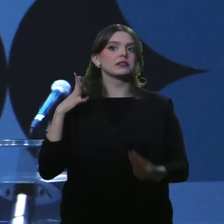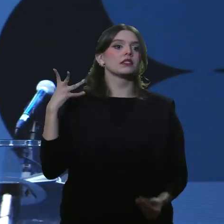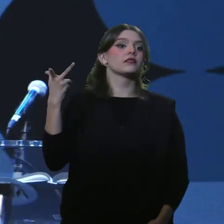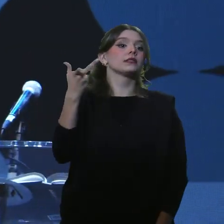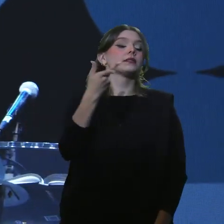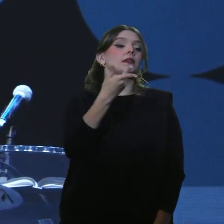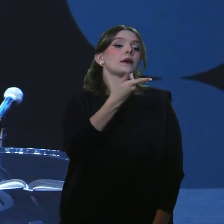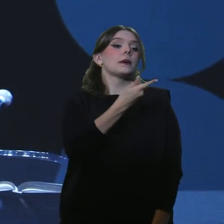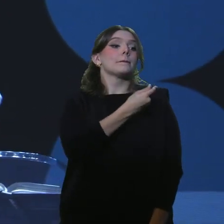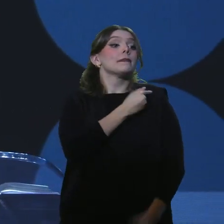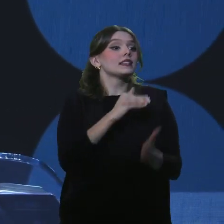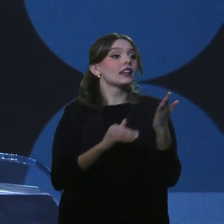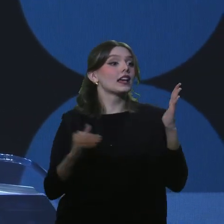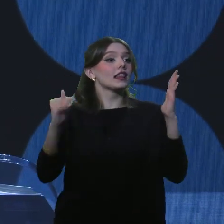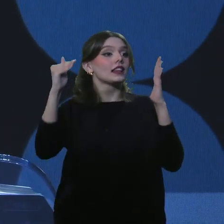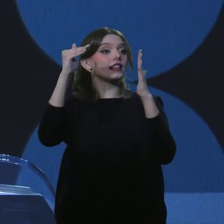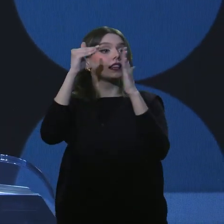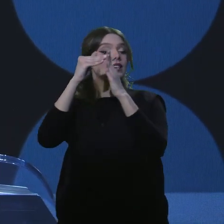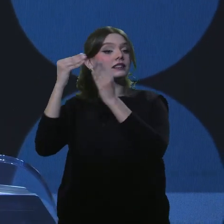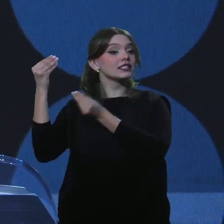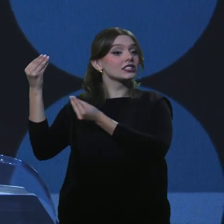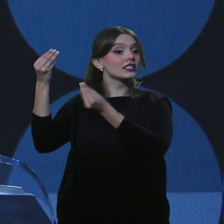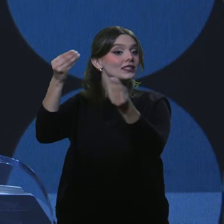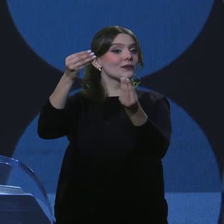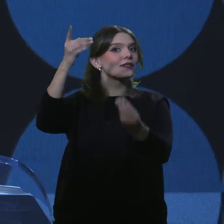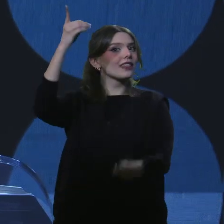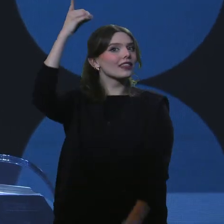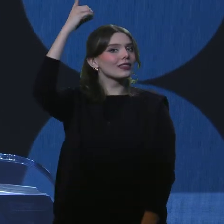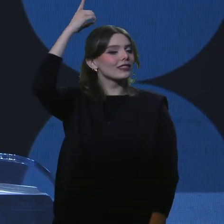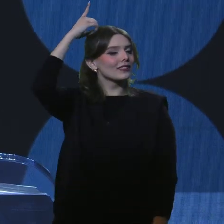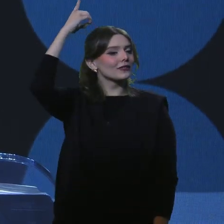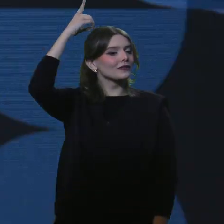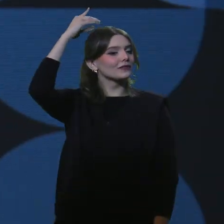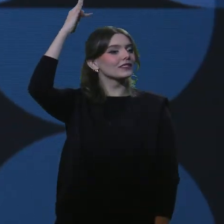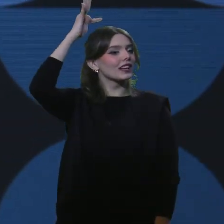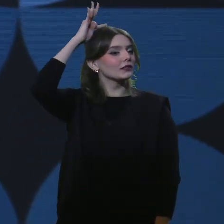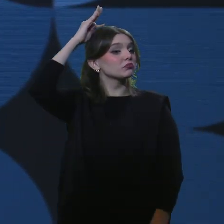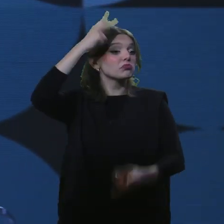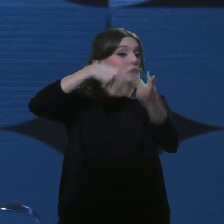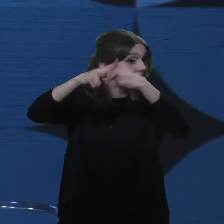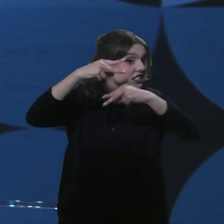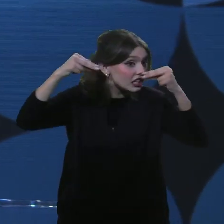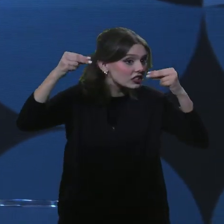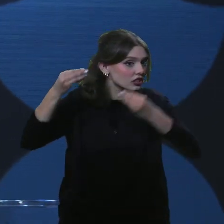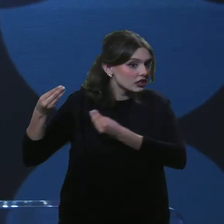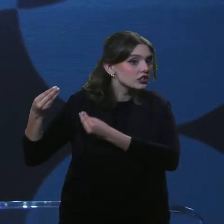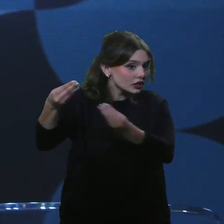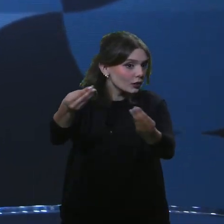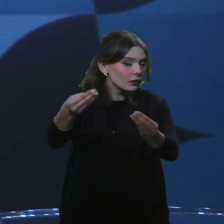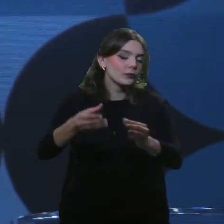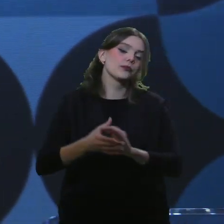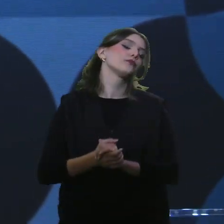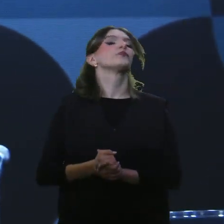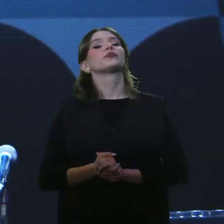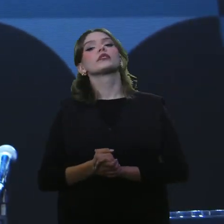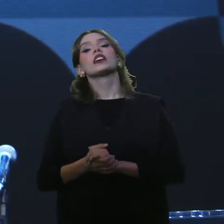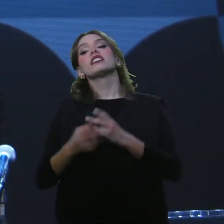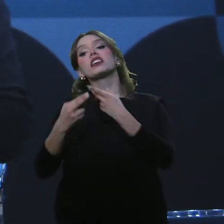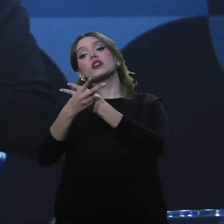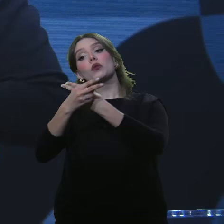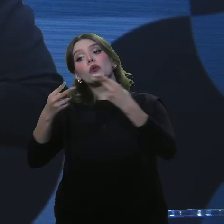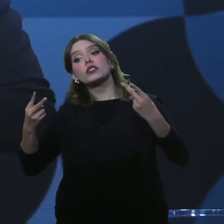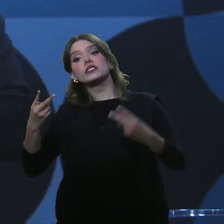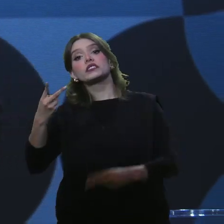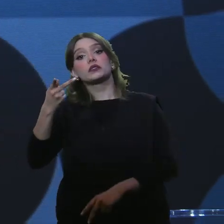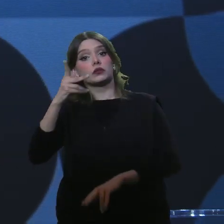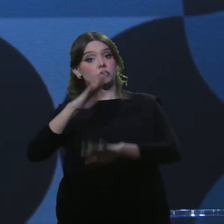dons. Ele te deu coisas. Existem coisas que estão na sua mão. E às vezes você olha para isso